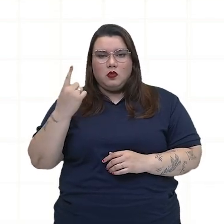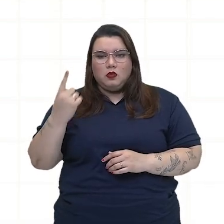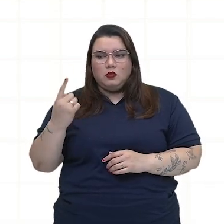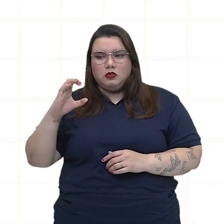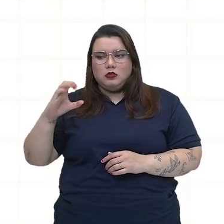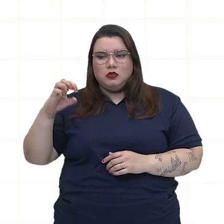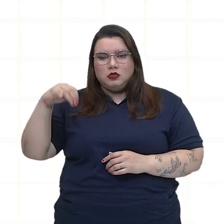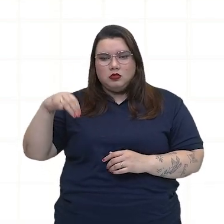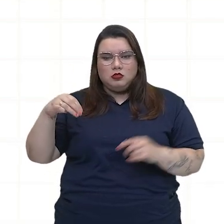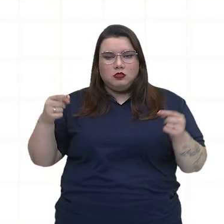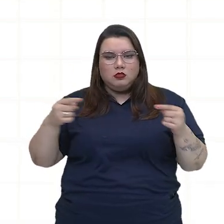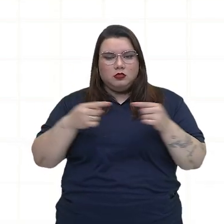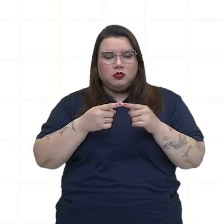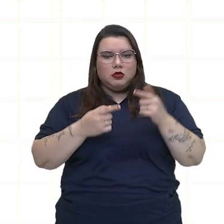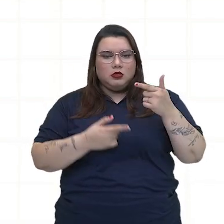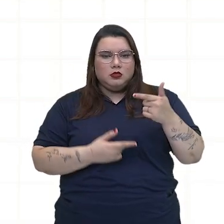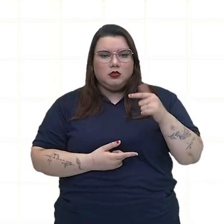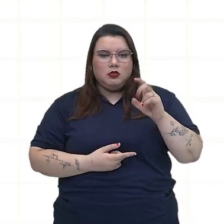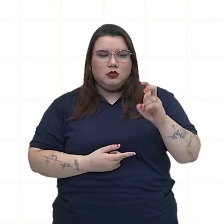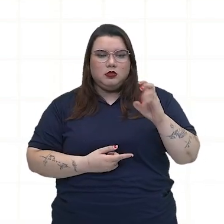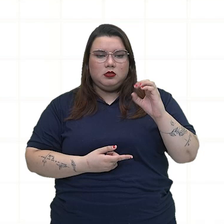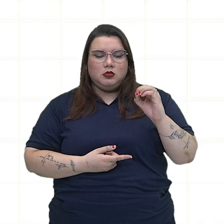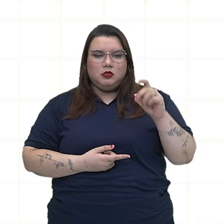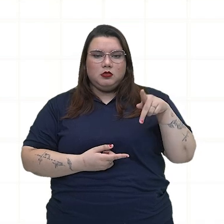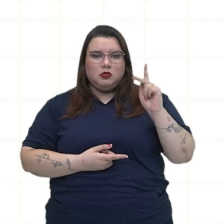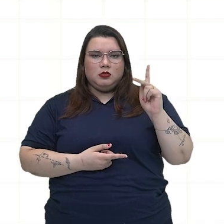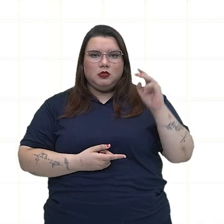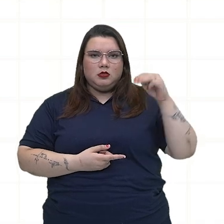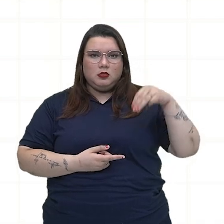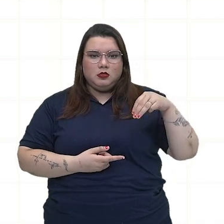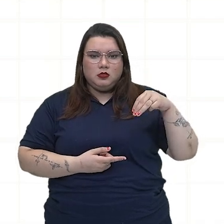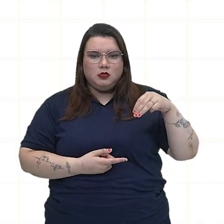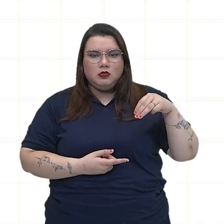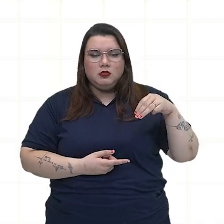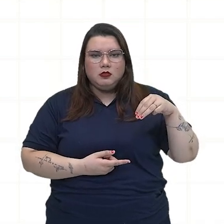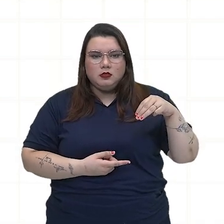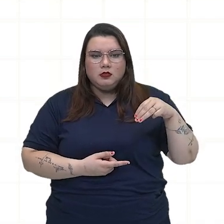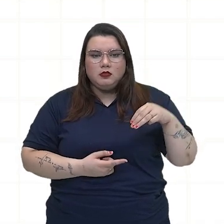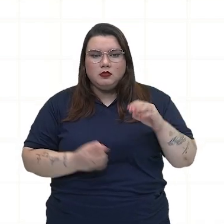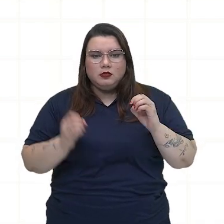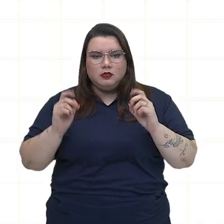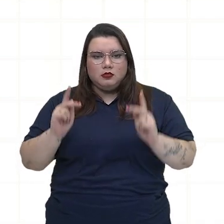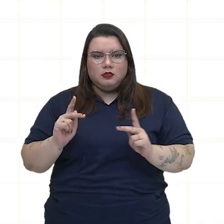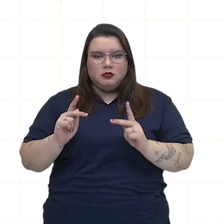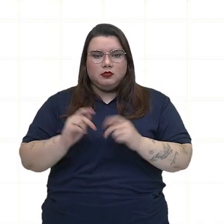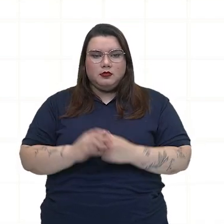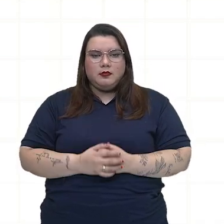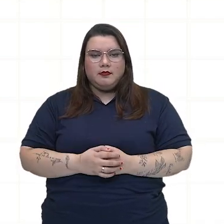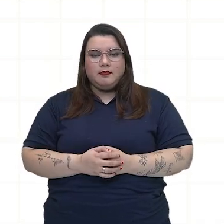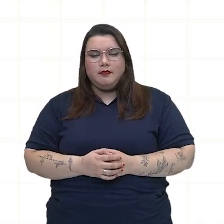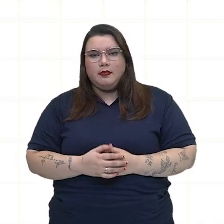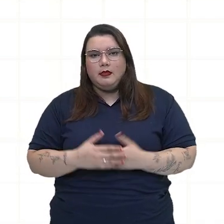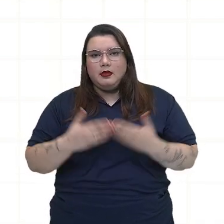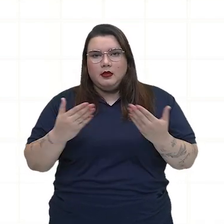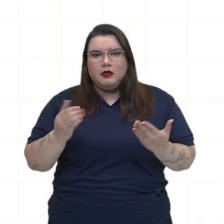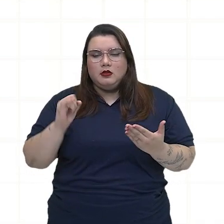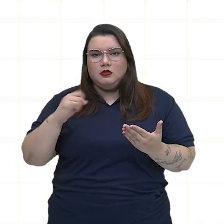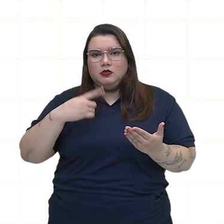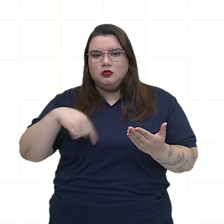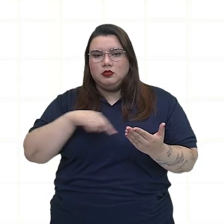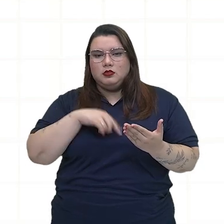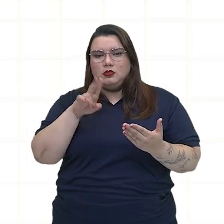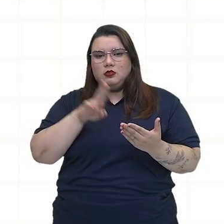centímetro corresponde a 250 quilômetros de realidade. Então, se a gente pegar uma